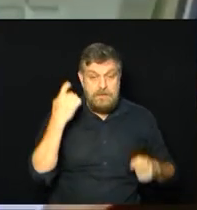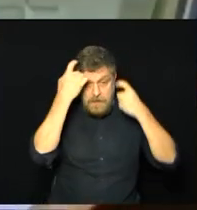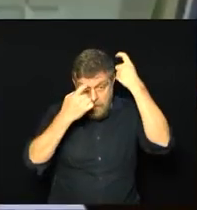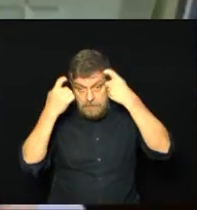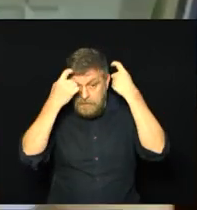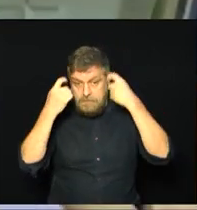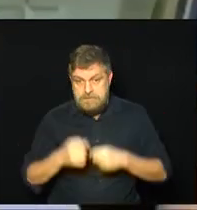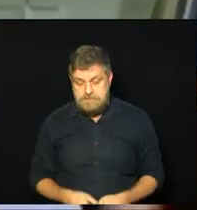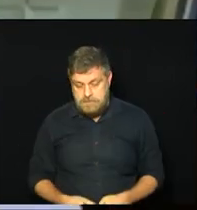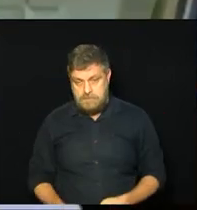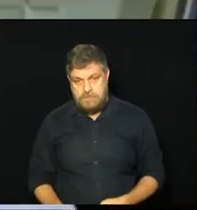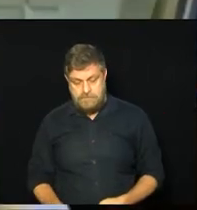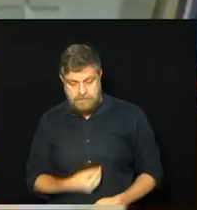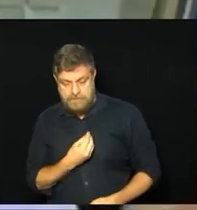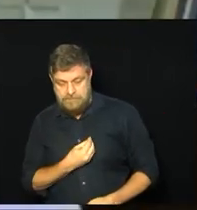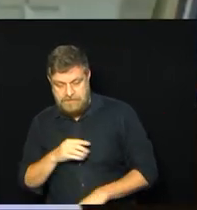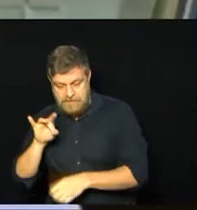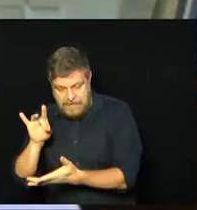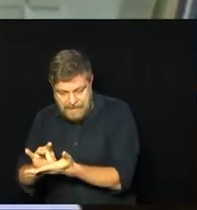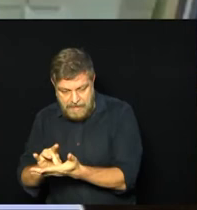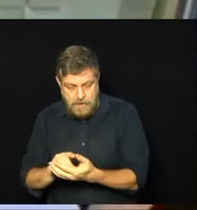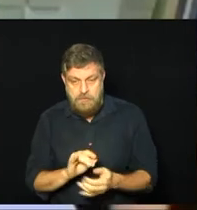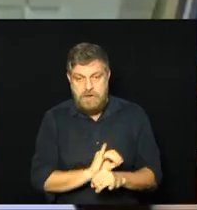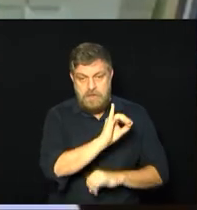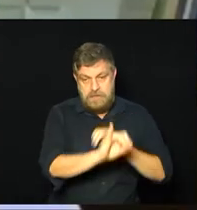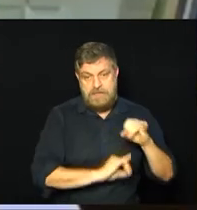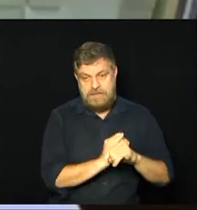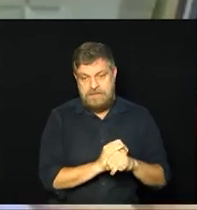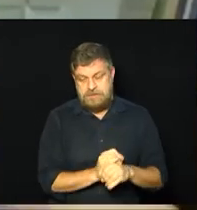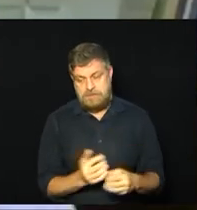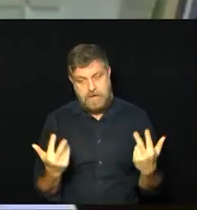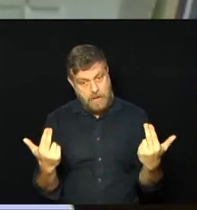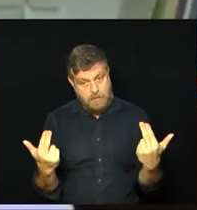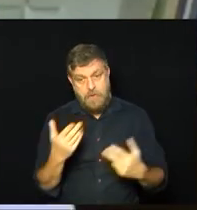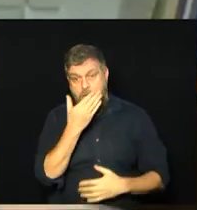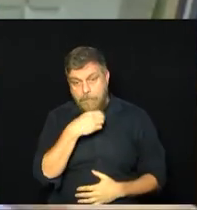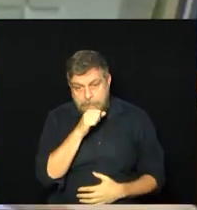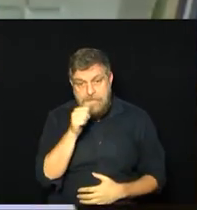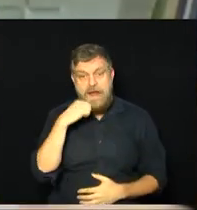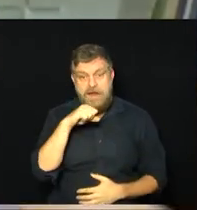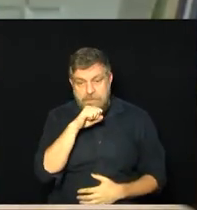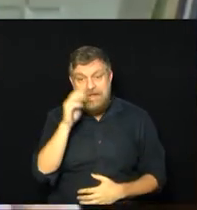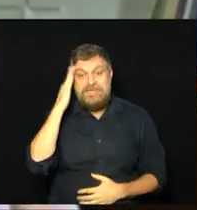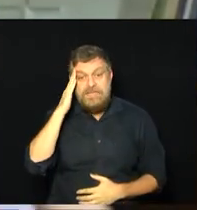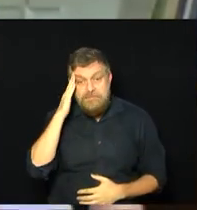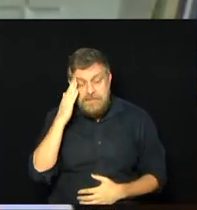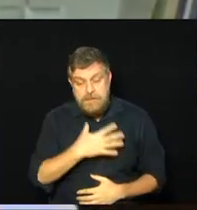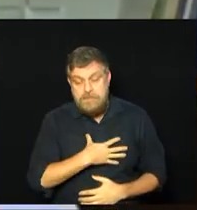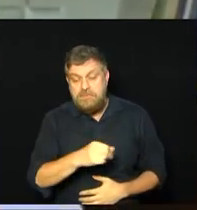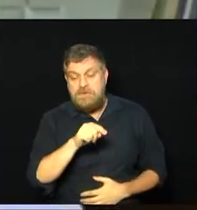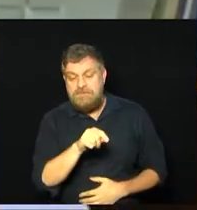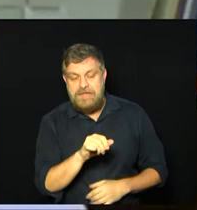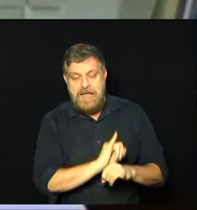preocupação permanece, essa responsabilidade permanece. Os pais precisam saber o que os filhos estão fazendo na